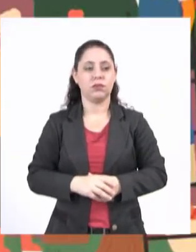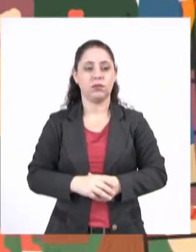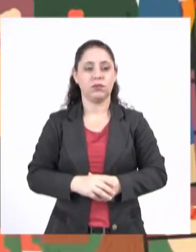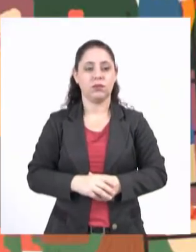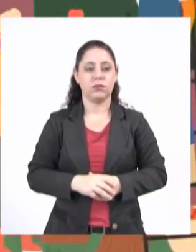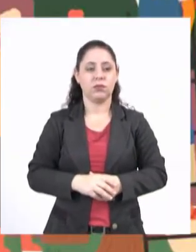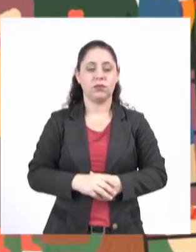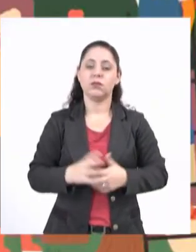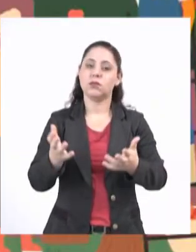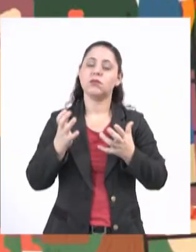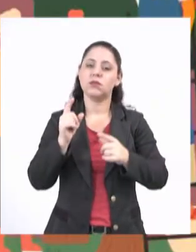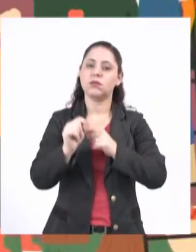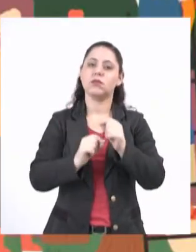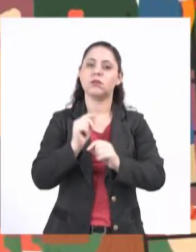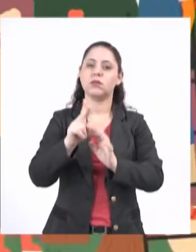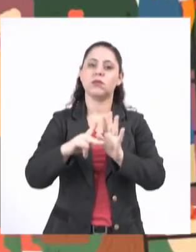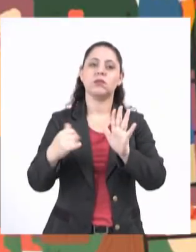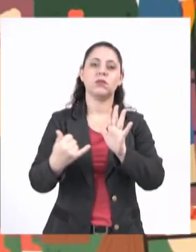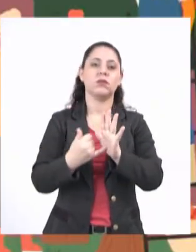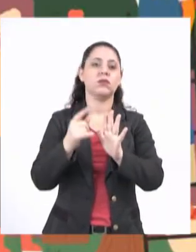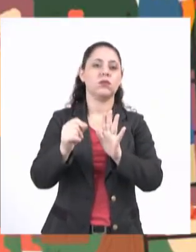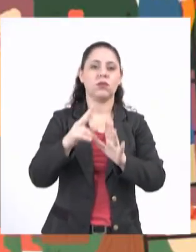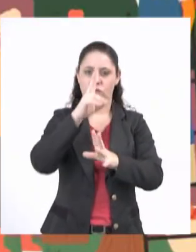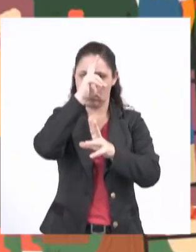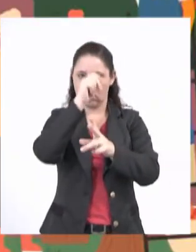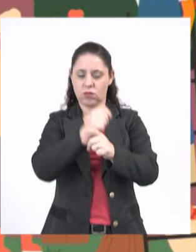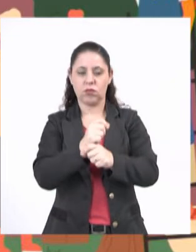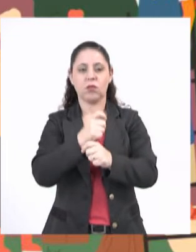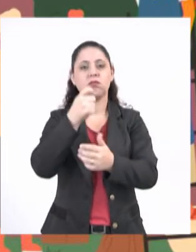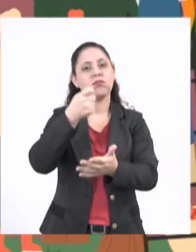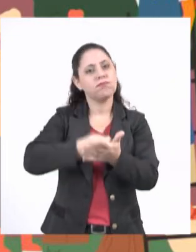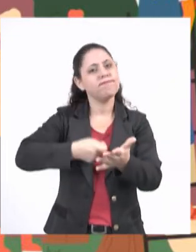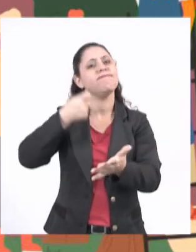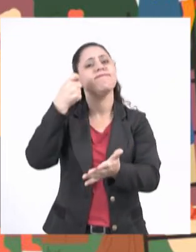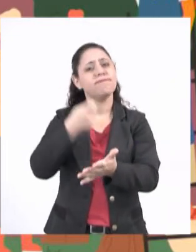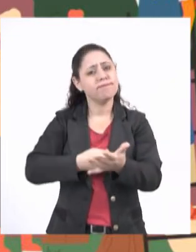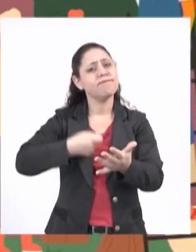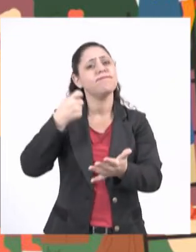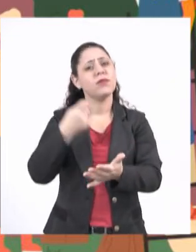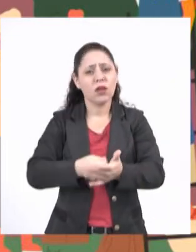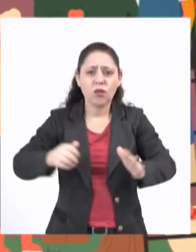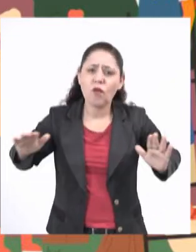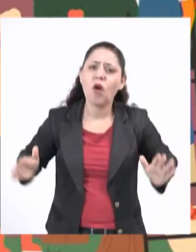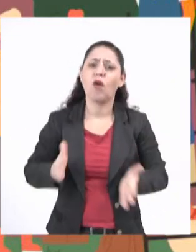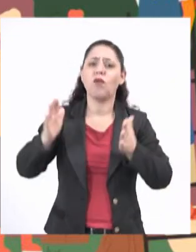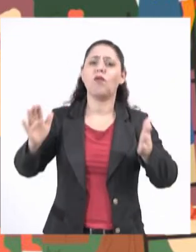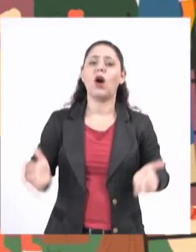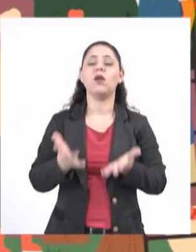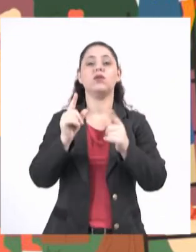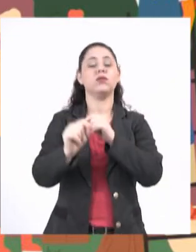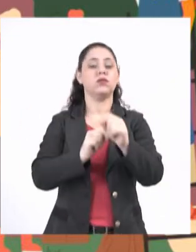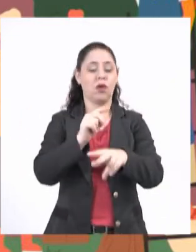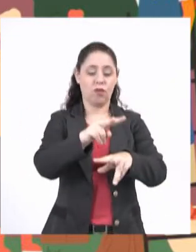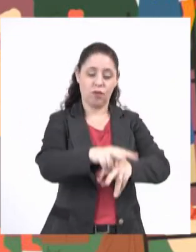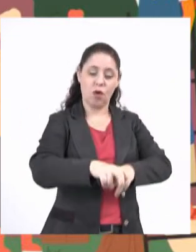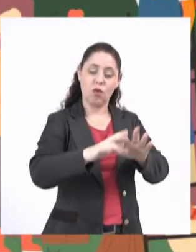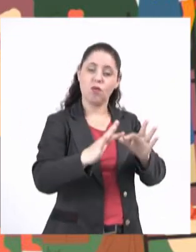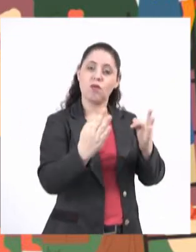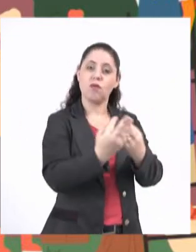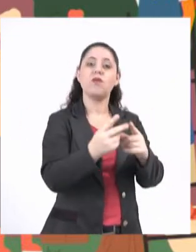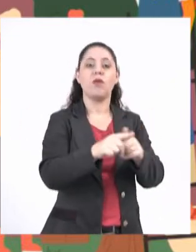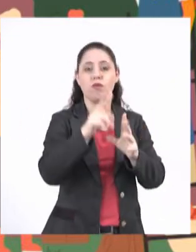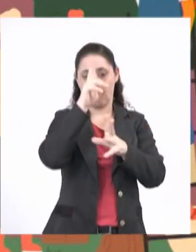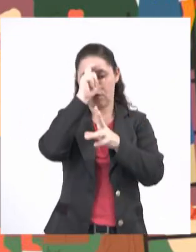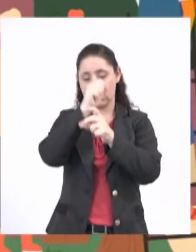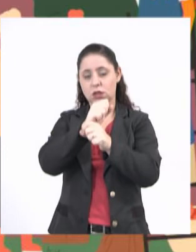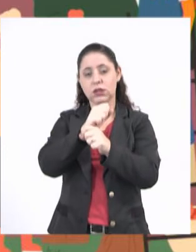Então, a gente quer com esse programa fortemente bater na tecla que isso é um fomento à agricultura familiar, um fortalecimento do homem do